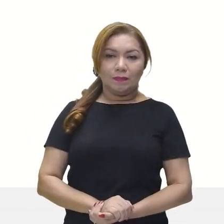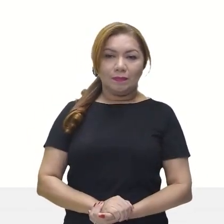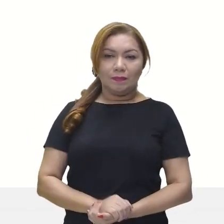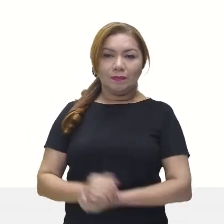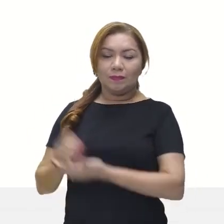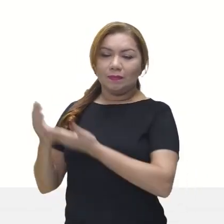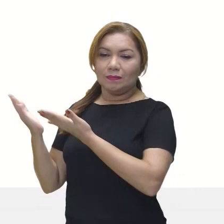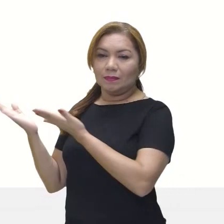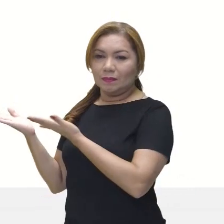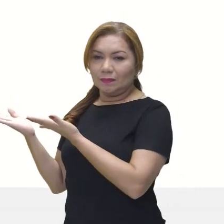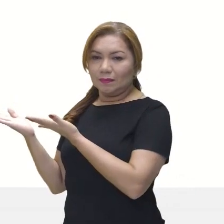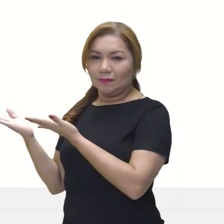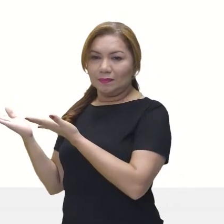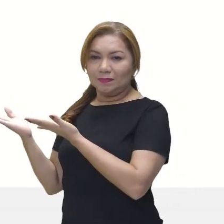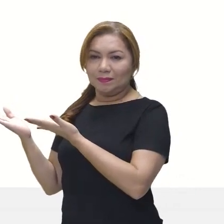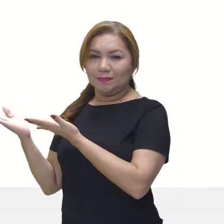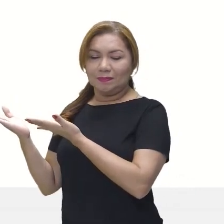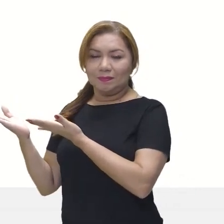2.000